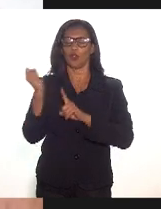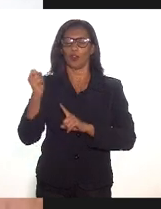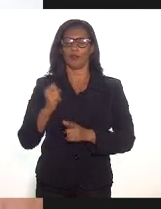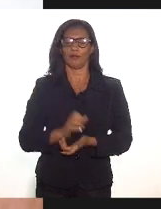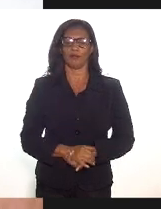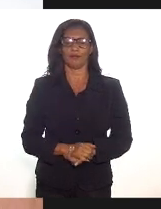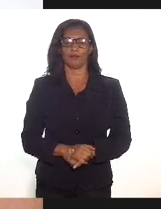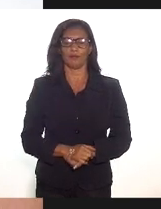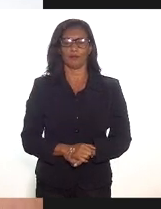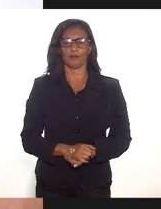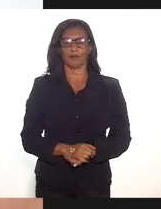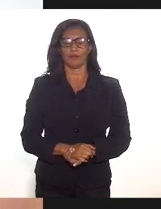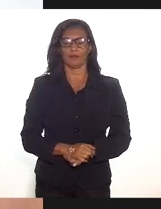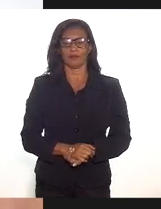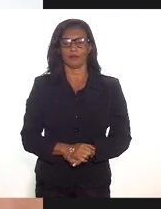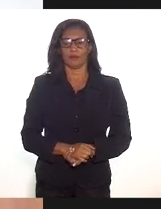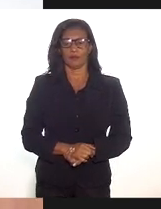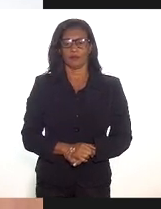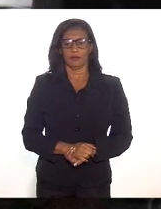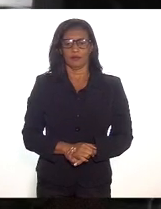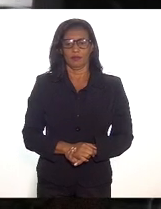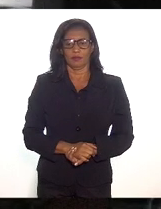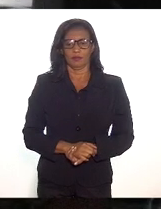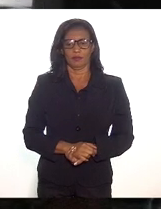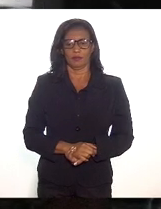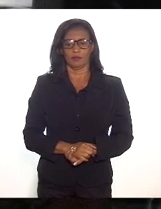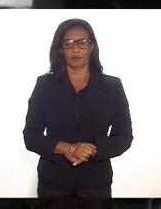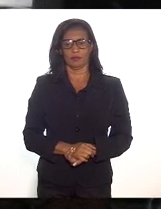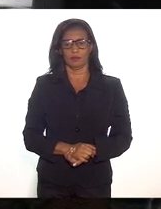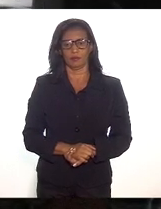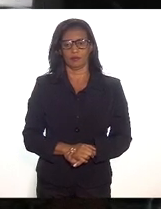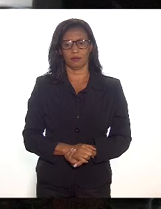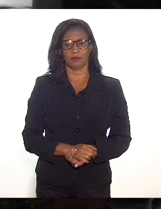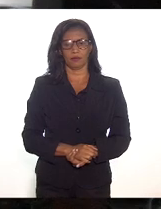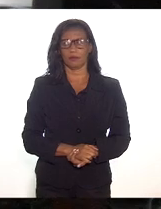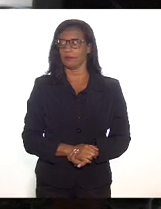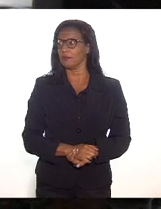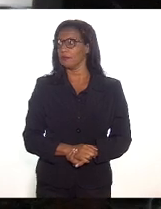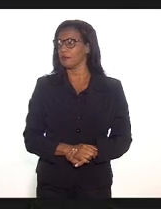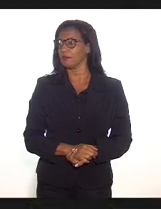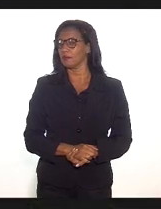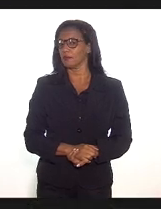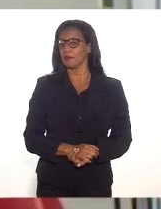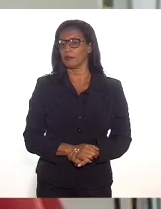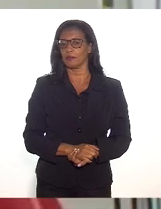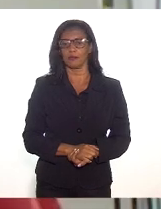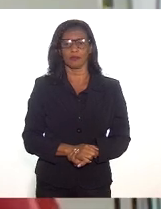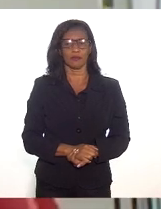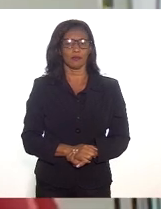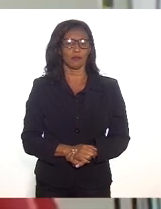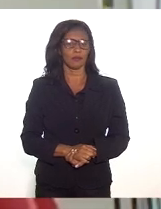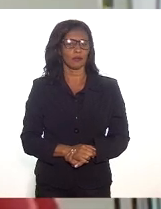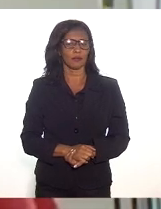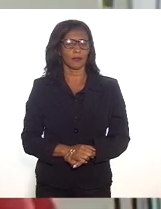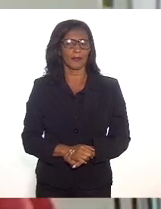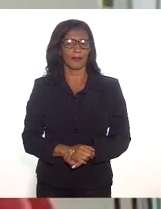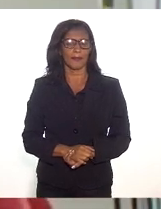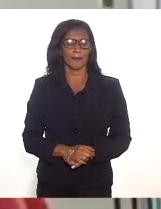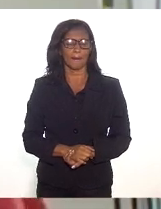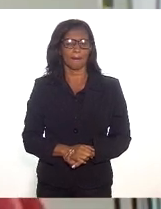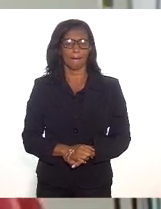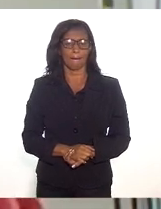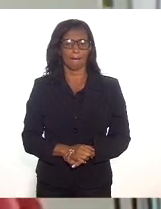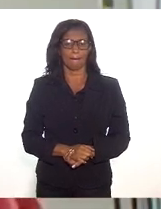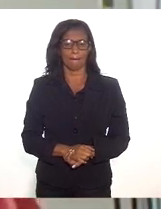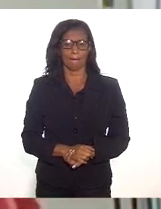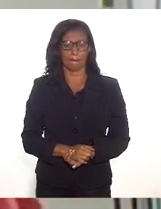nós. Obrigado. Ô, presidente, é o deputado Cláudio Serafini. Queria me inscrever, eu vi que na listinha que Vossa Excelência mandou para o